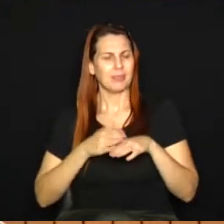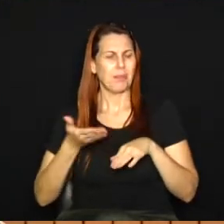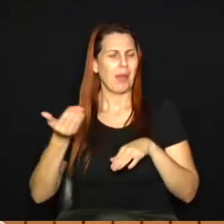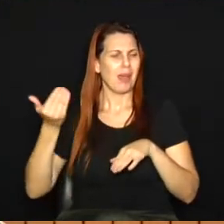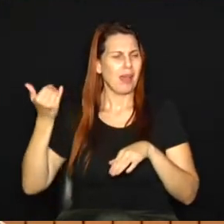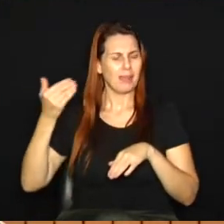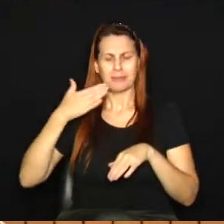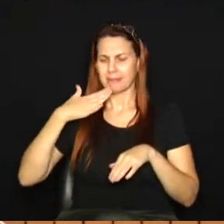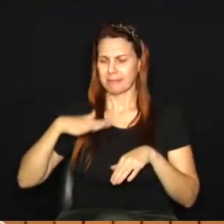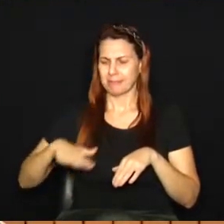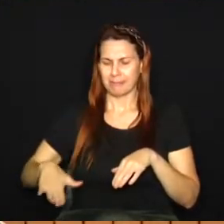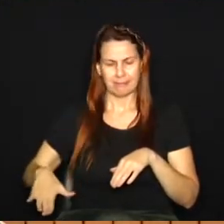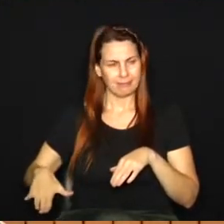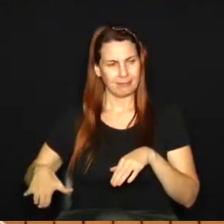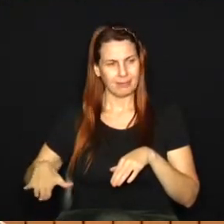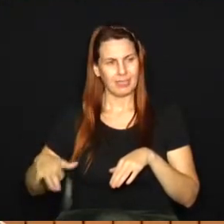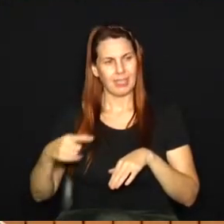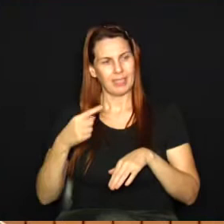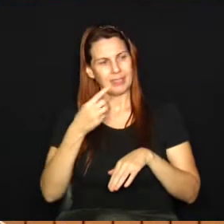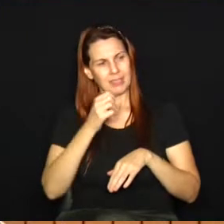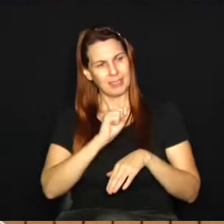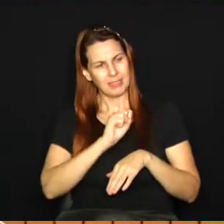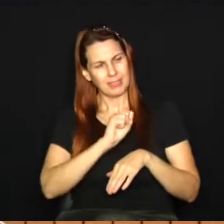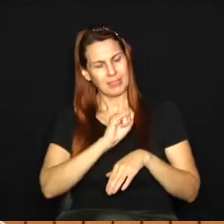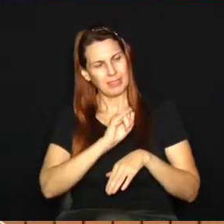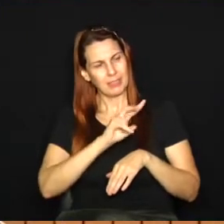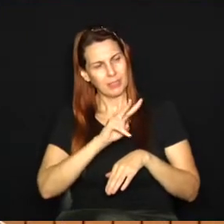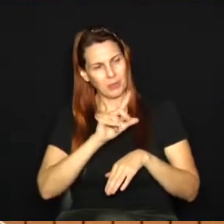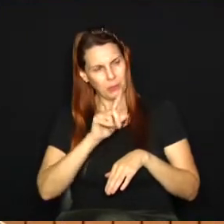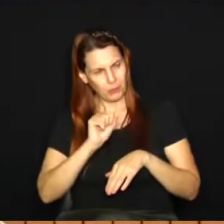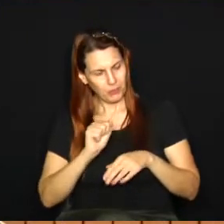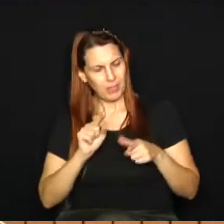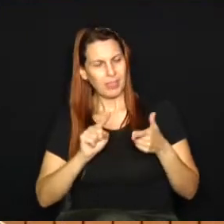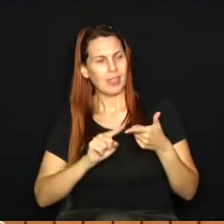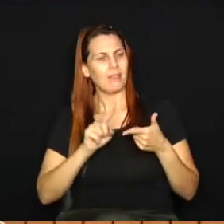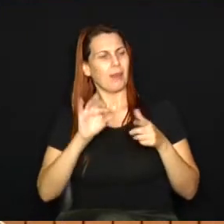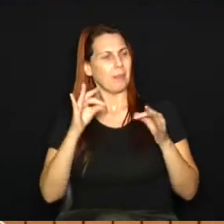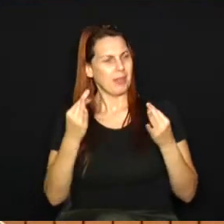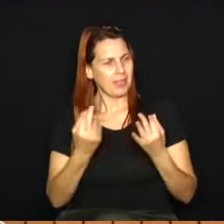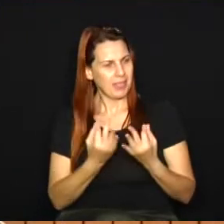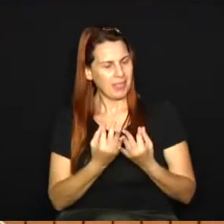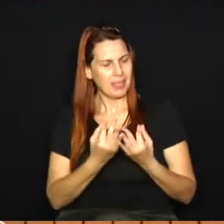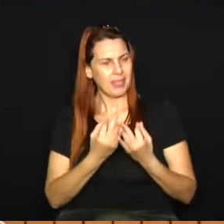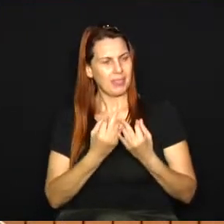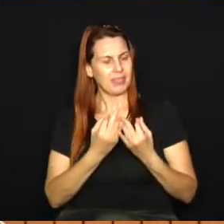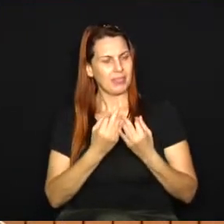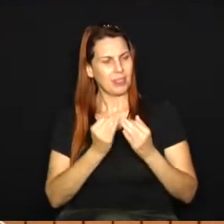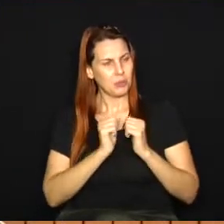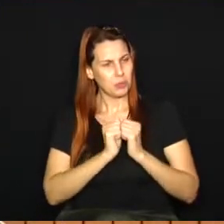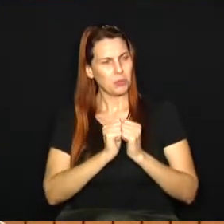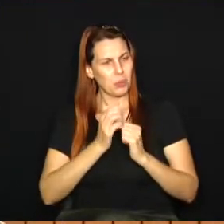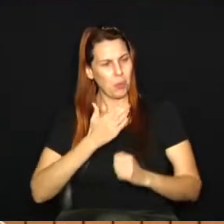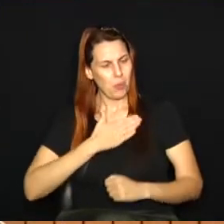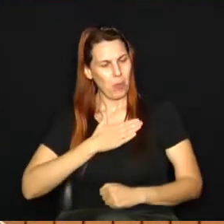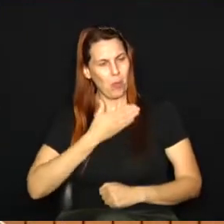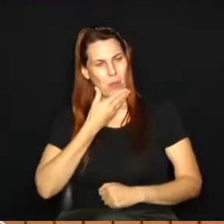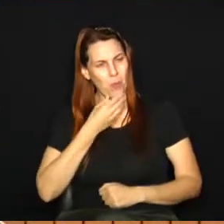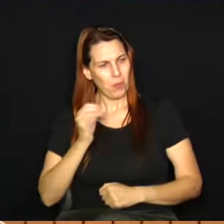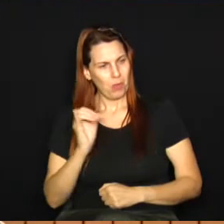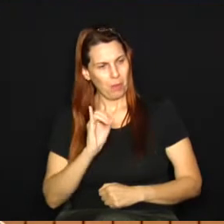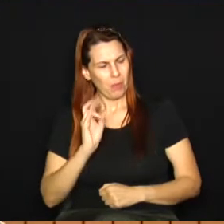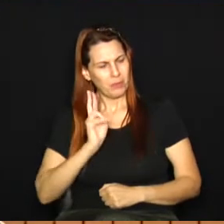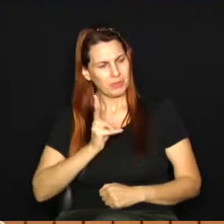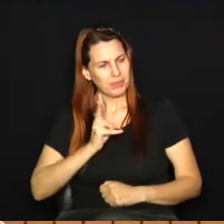crianças, Silvia, sua família toda, por meio do meu irmão, sempre estávamos juntos,